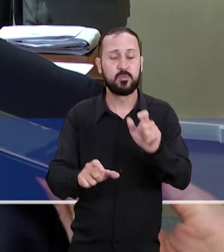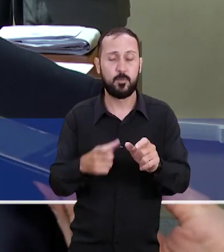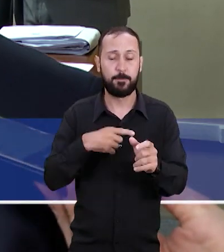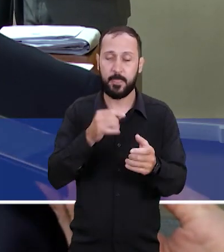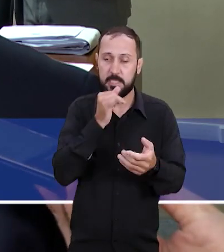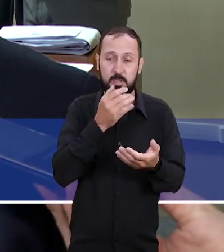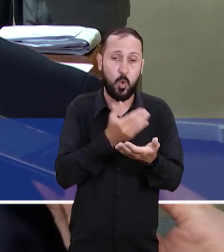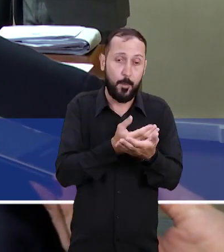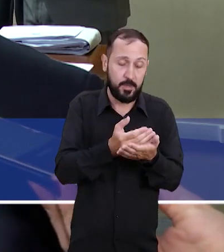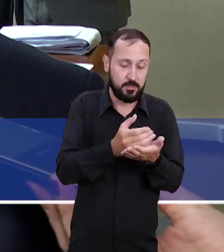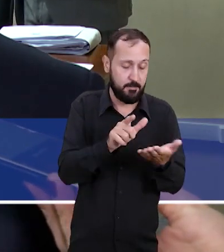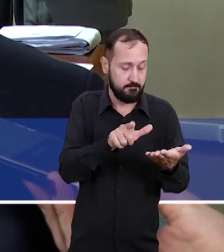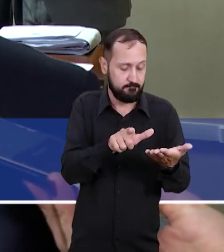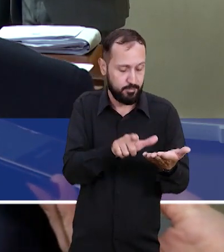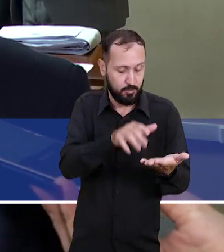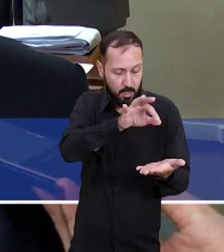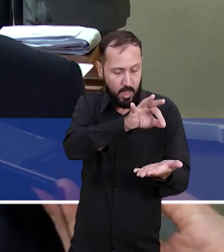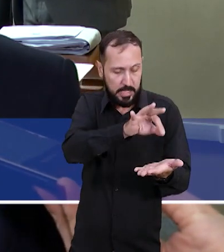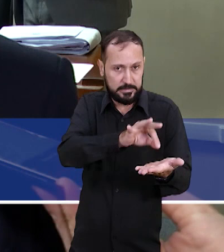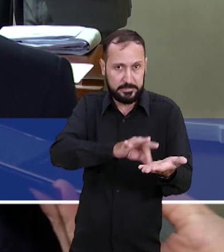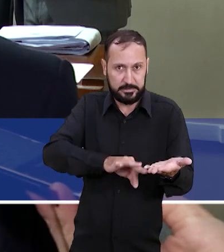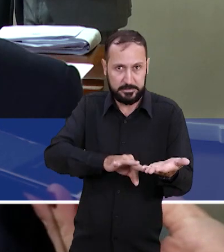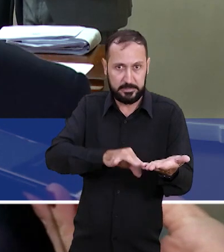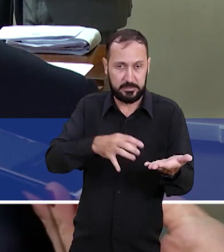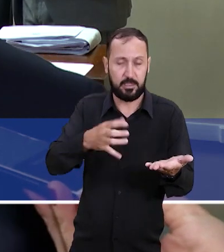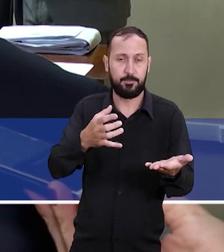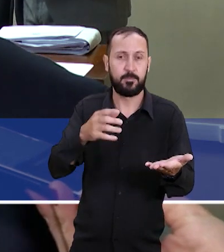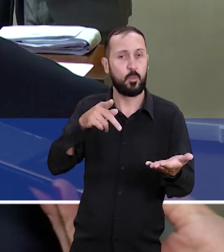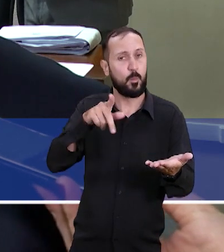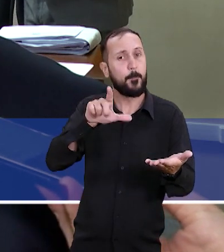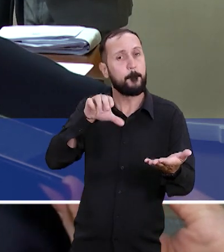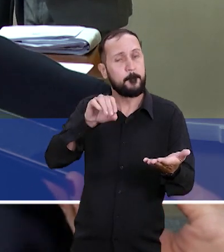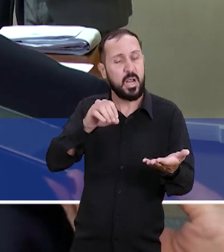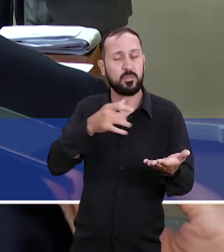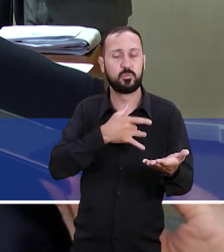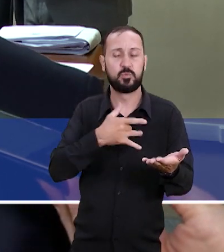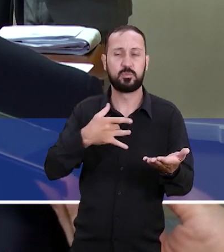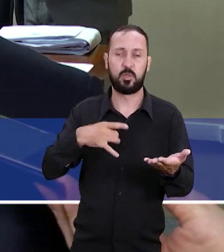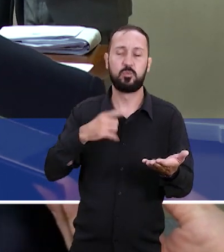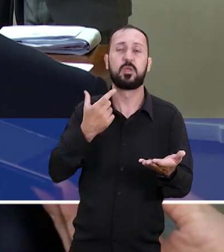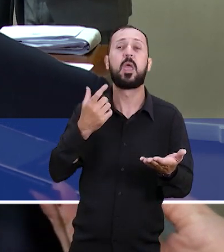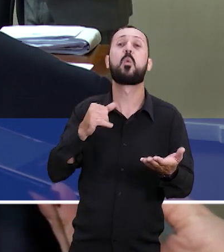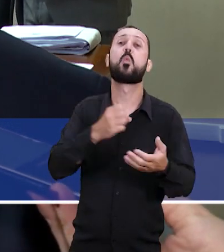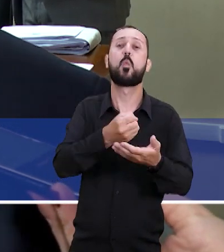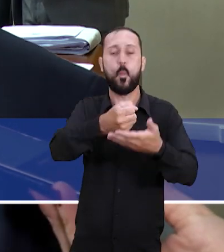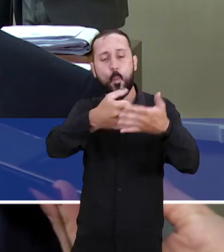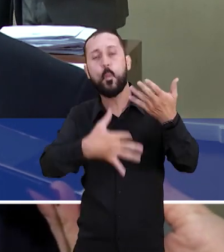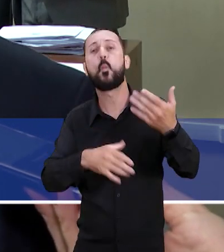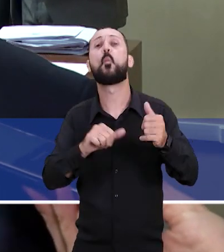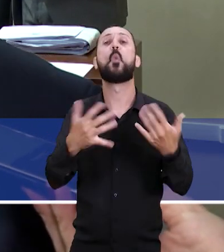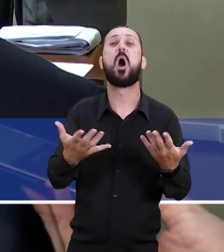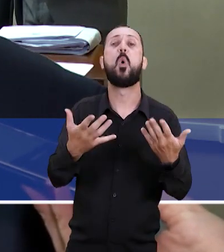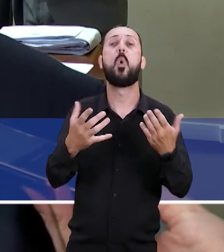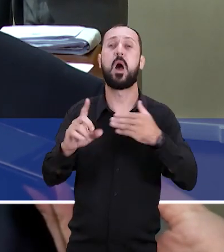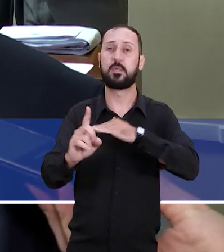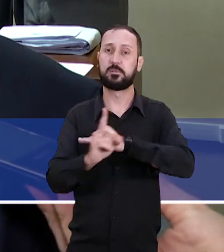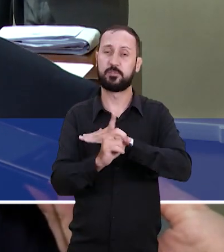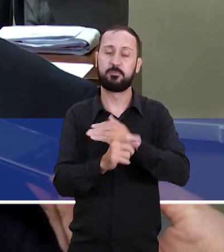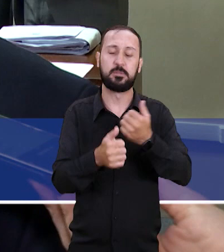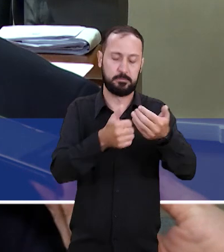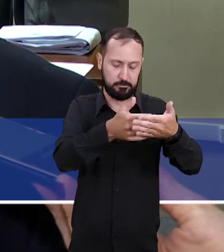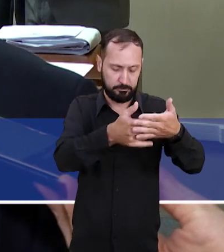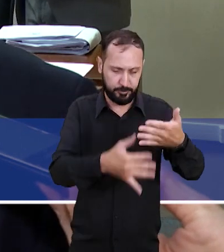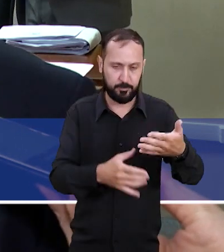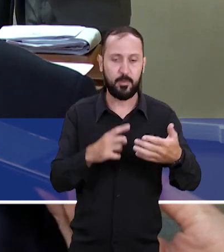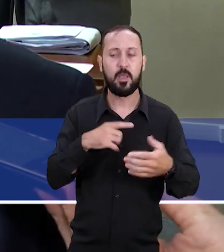não sejam, quando contratam um plano e dentro do contrato tem estabelecido lá o atendimento previsto, e aí depois de